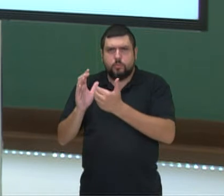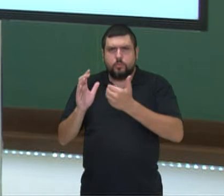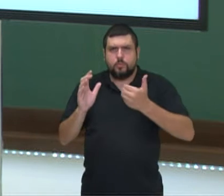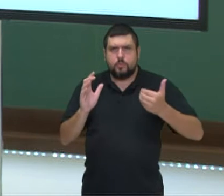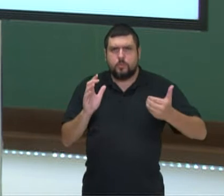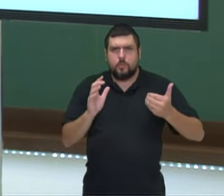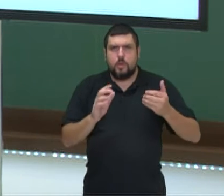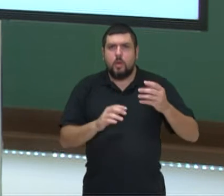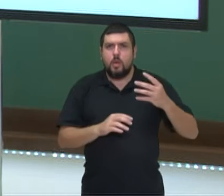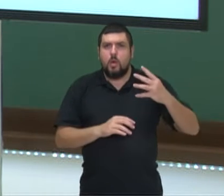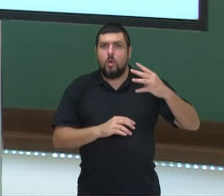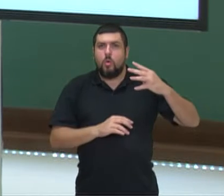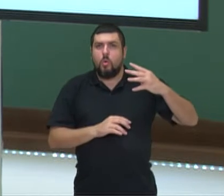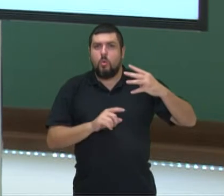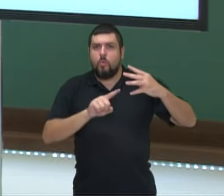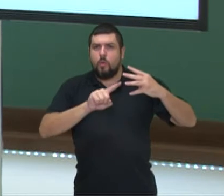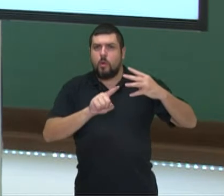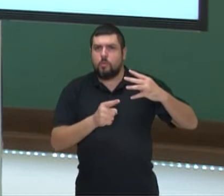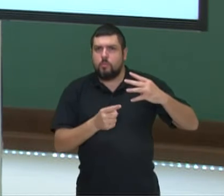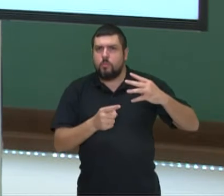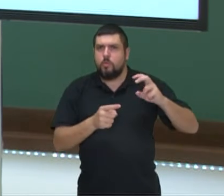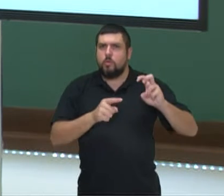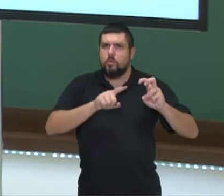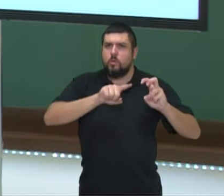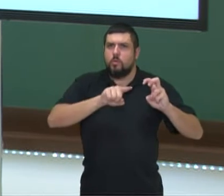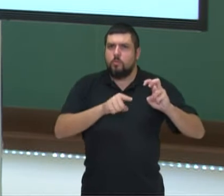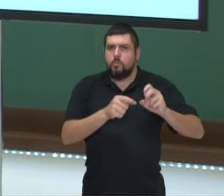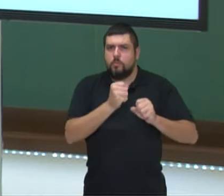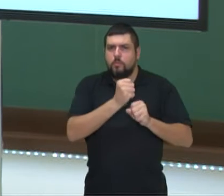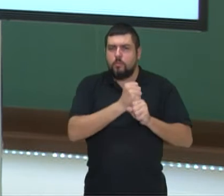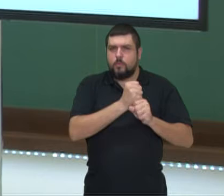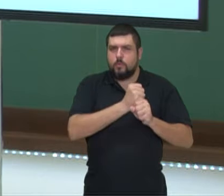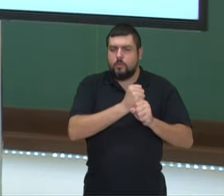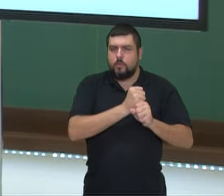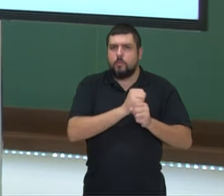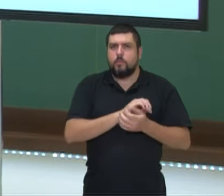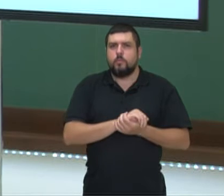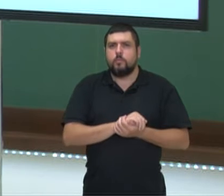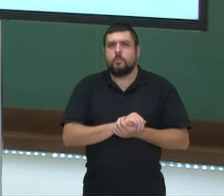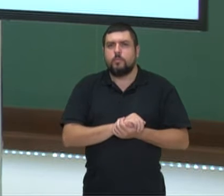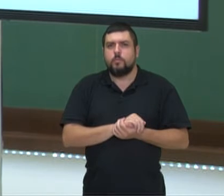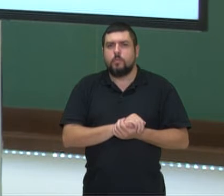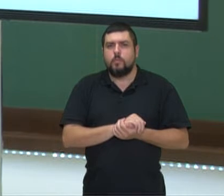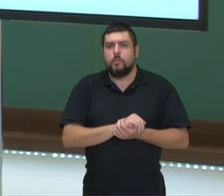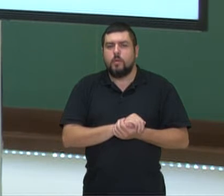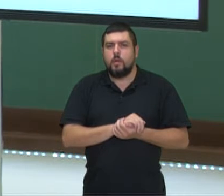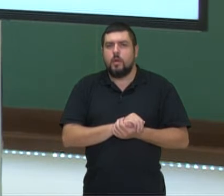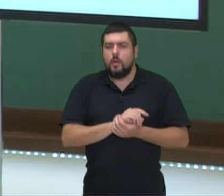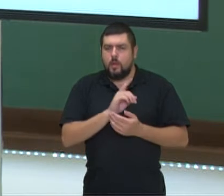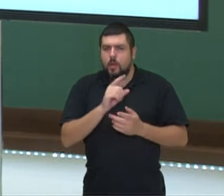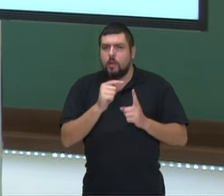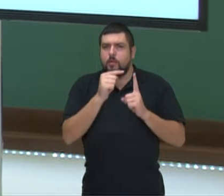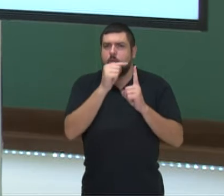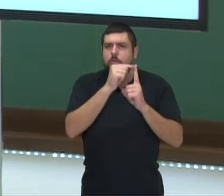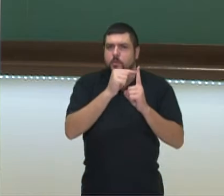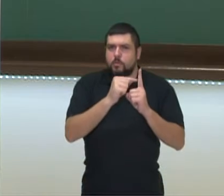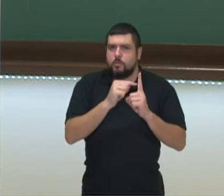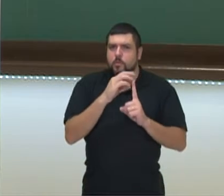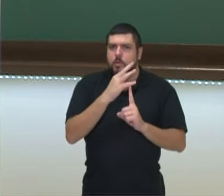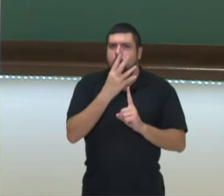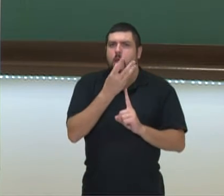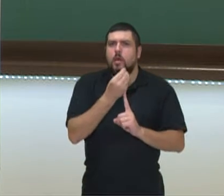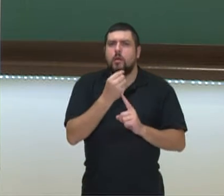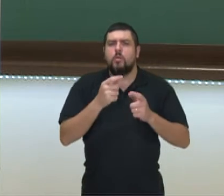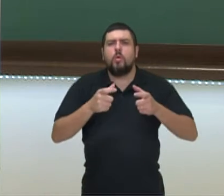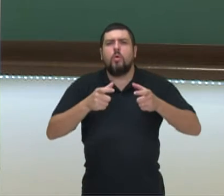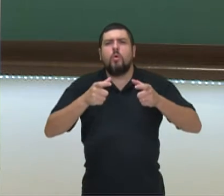essa produção artística do homem da pré-história. Geralmente esse tipo de manifestação artística aparece no